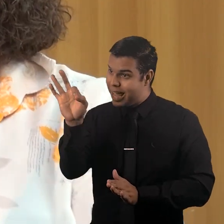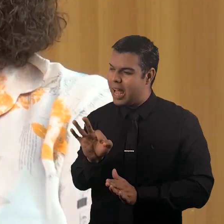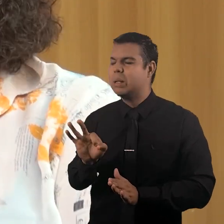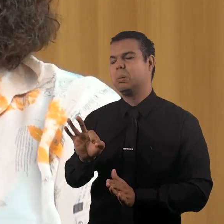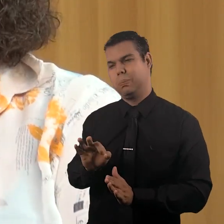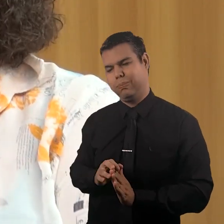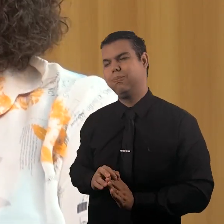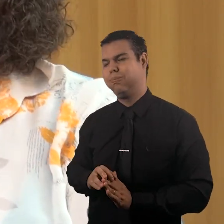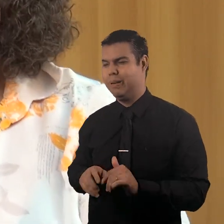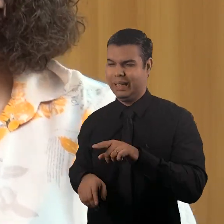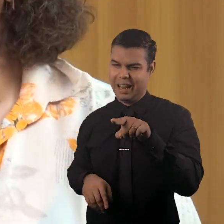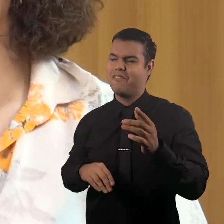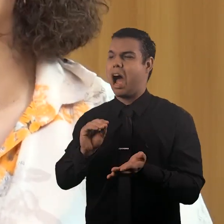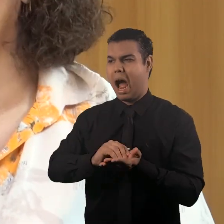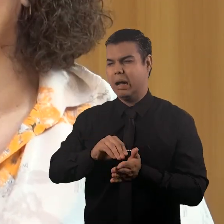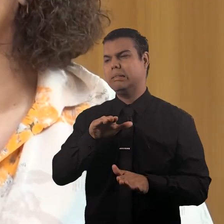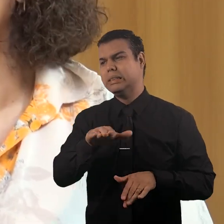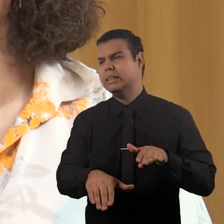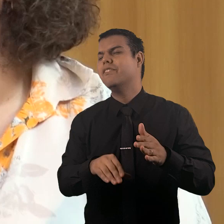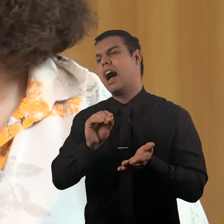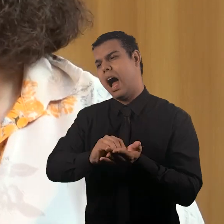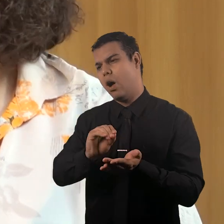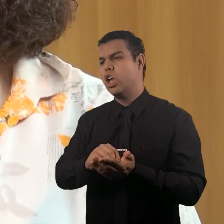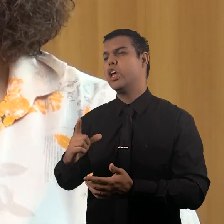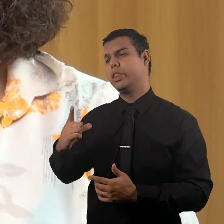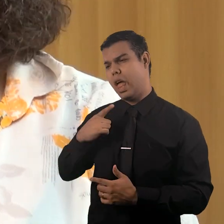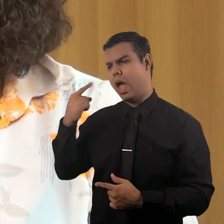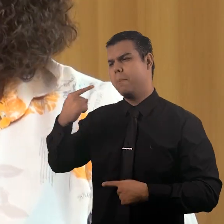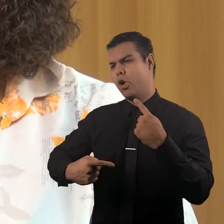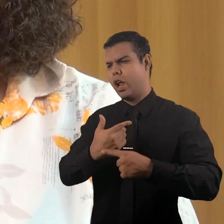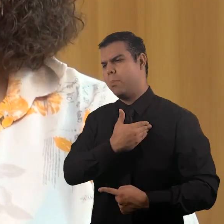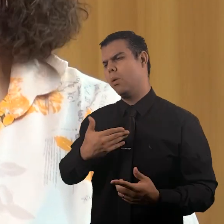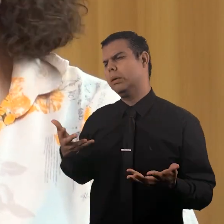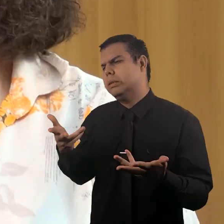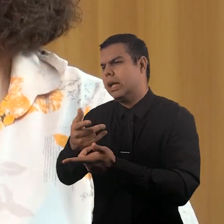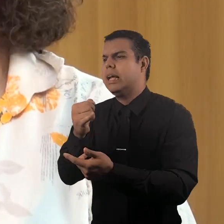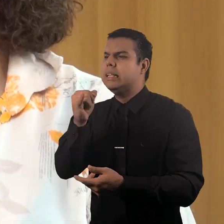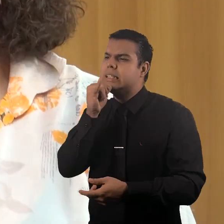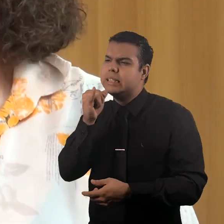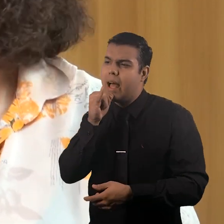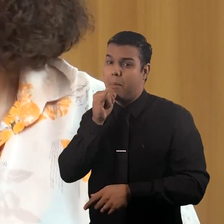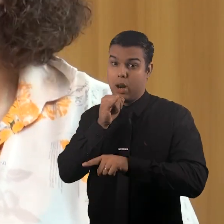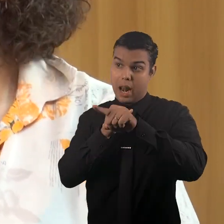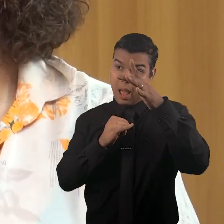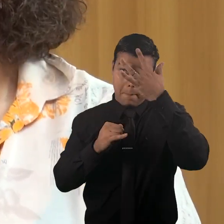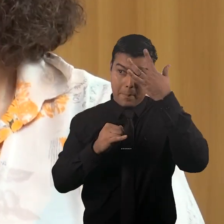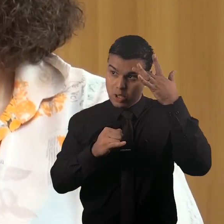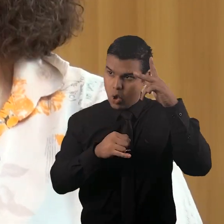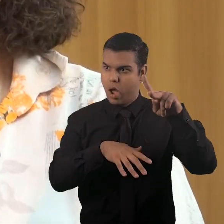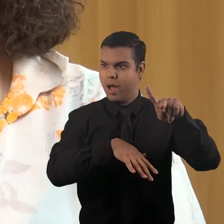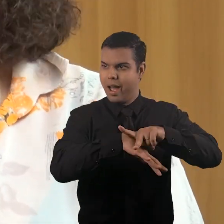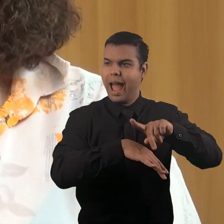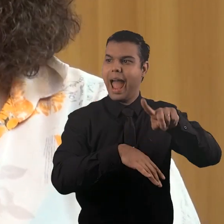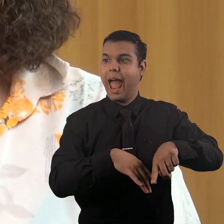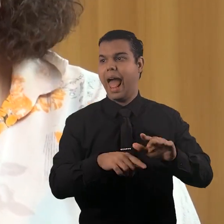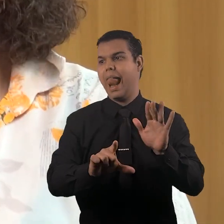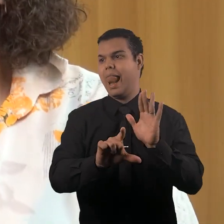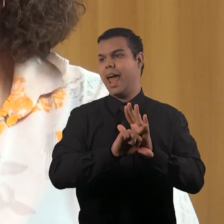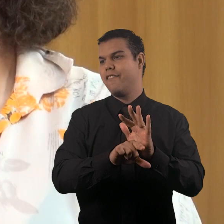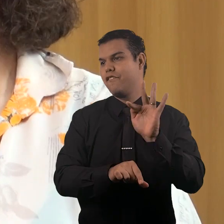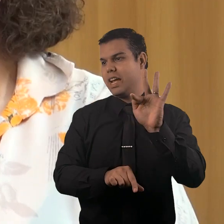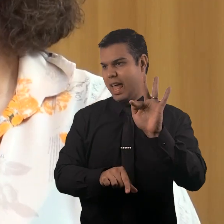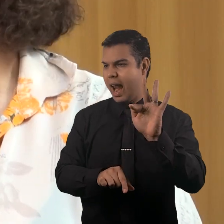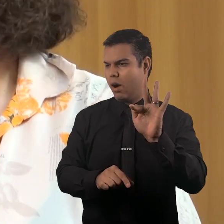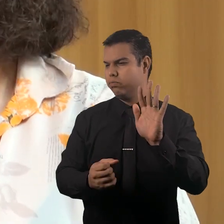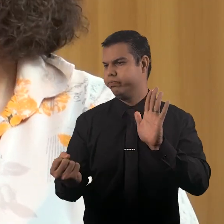95%, ainda tem uma longa caminhada. Existem políticas públicas incríveis, como, por exemplo, a navegação de pacientes, que foi uma lei